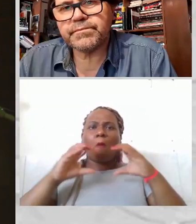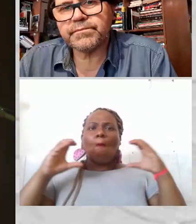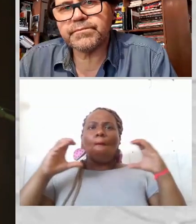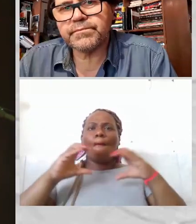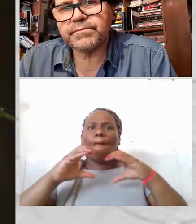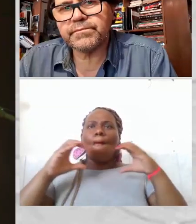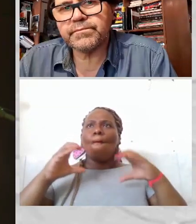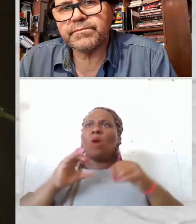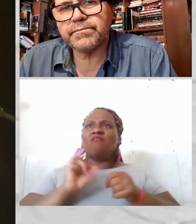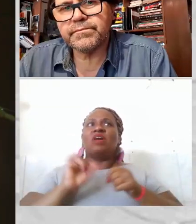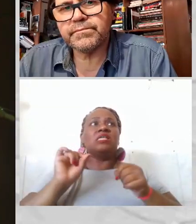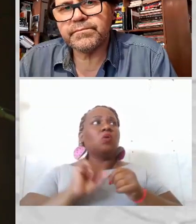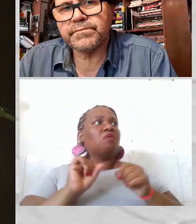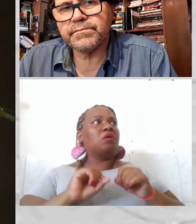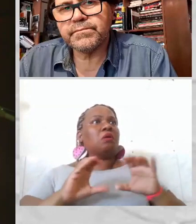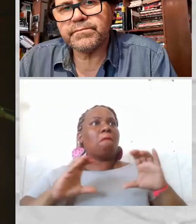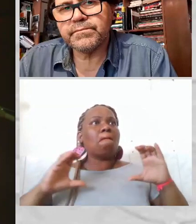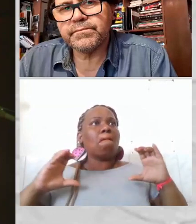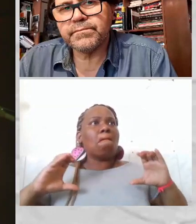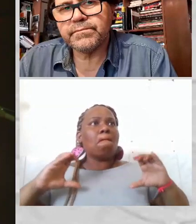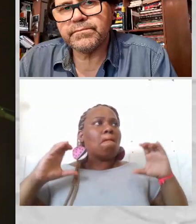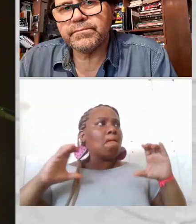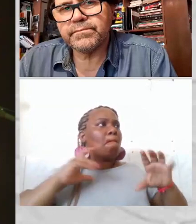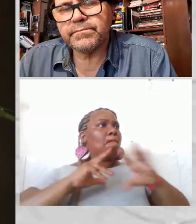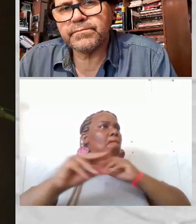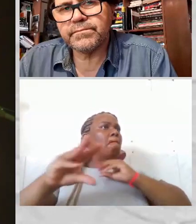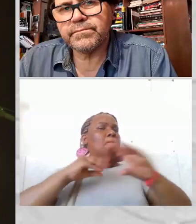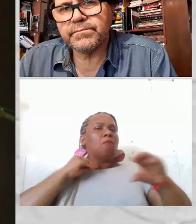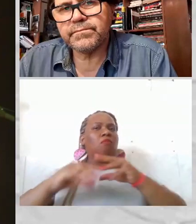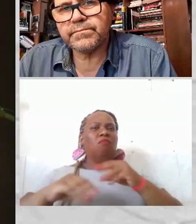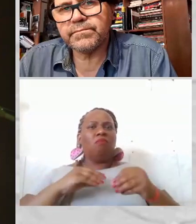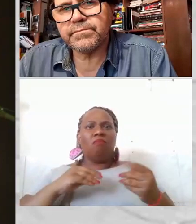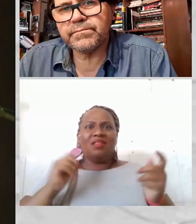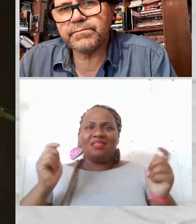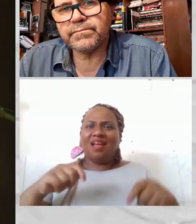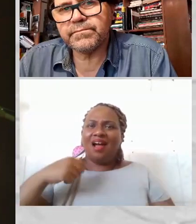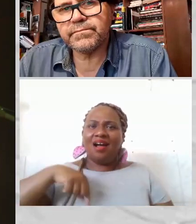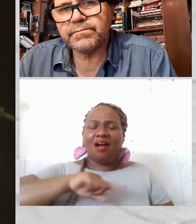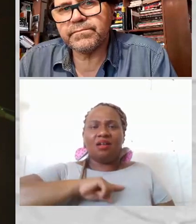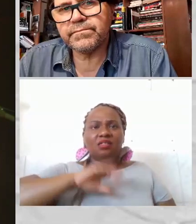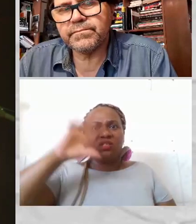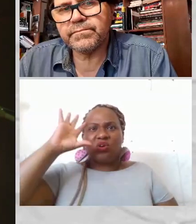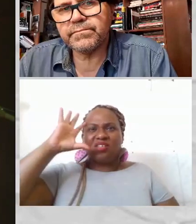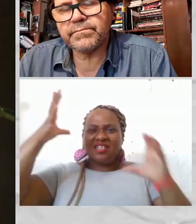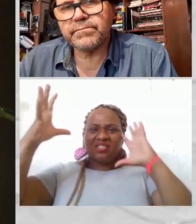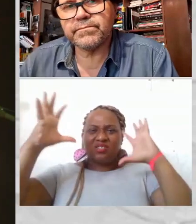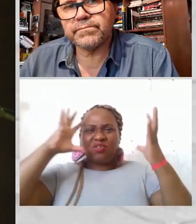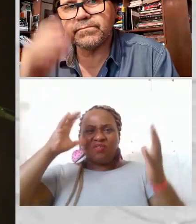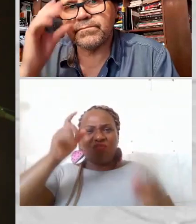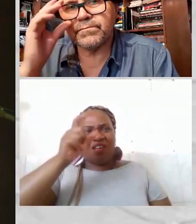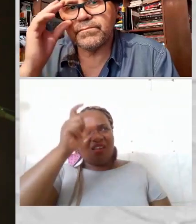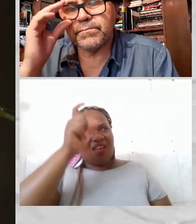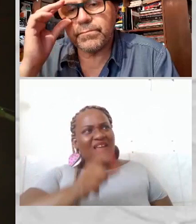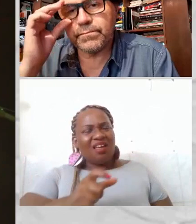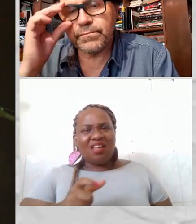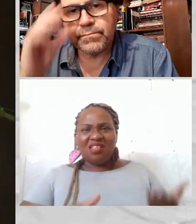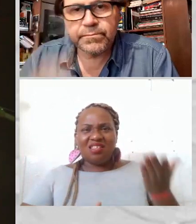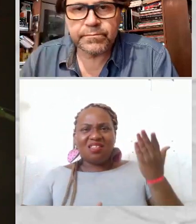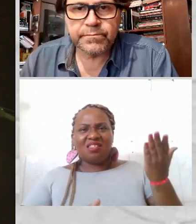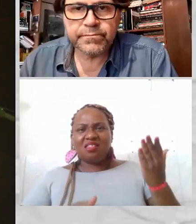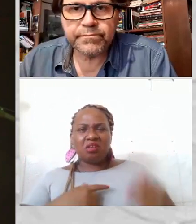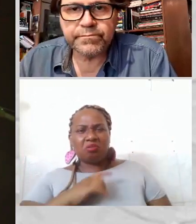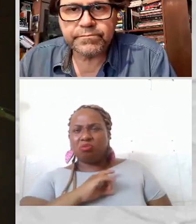que tomar para a gente resolver essa coisa, esse bandido, na verdade, eu digo isso sem nenhum